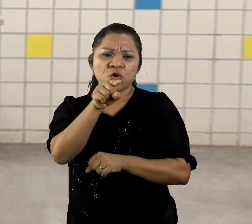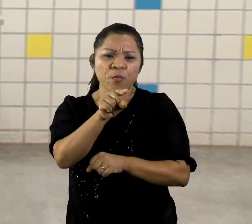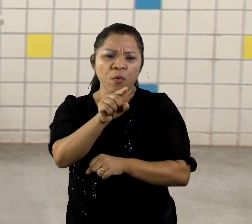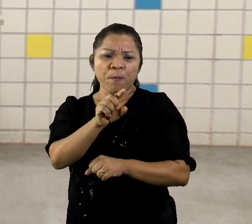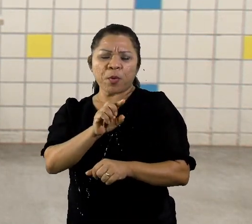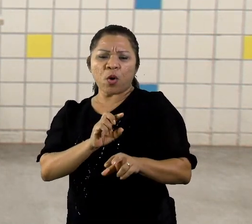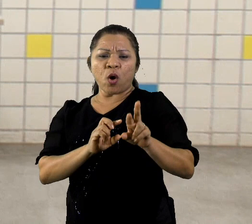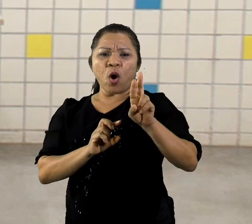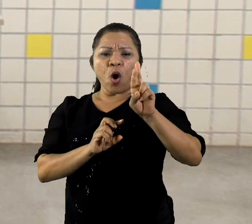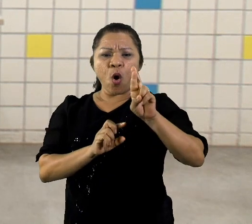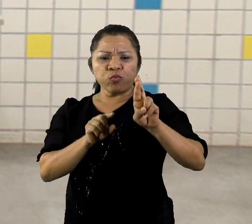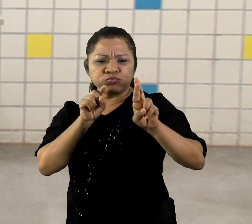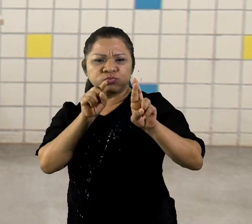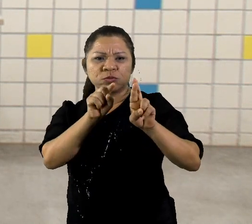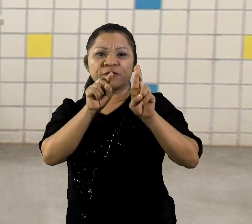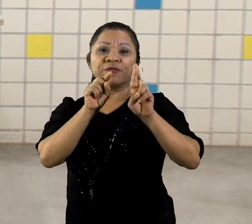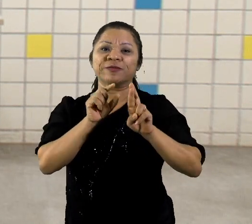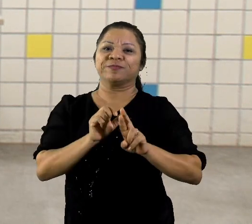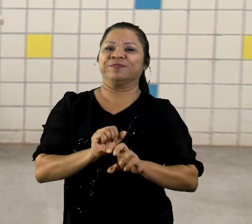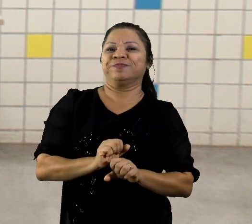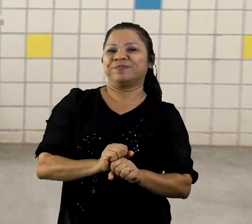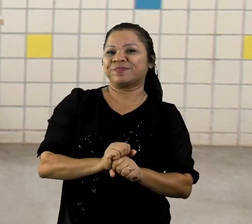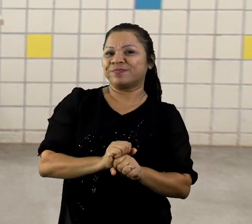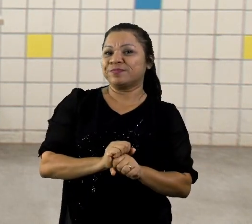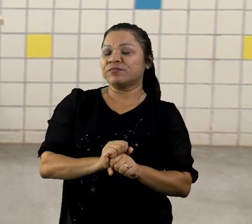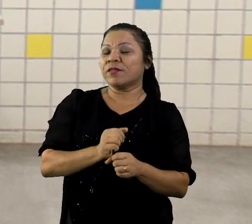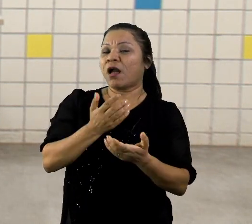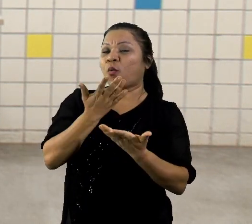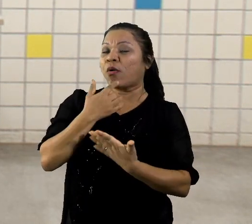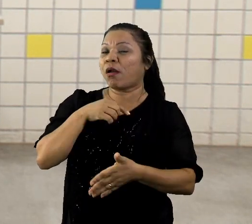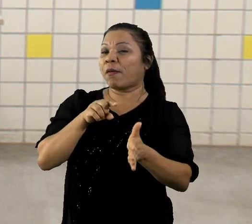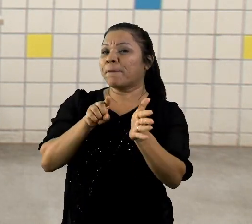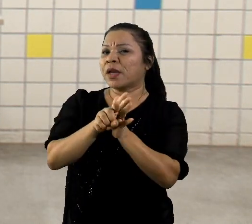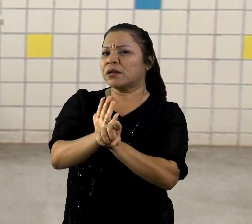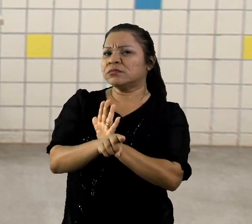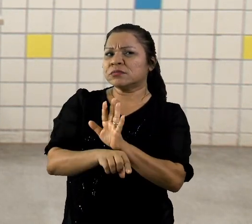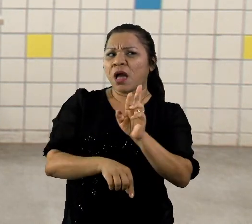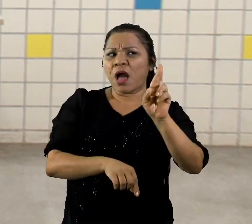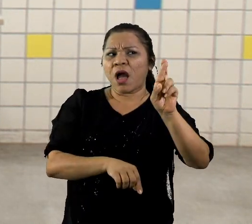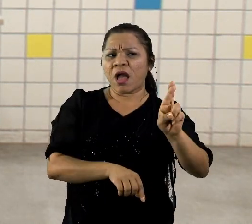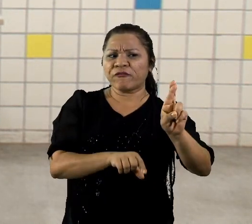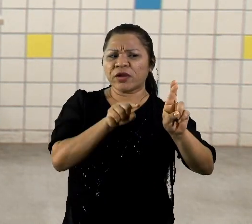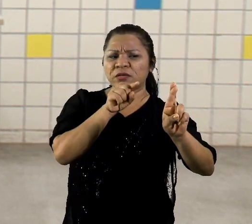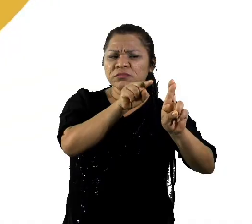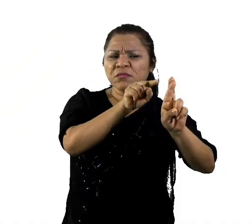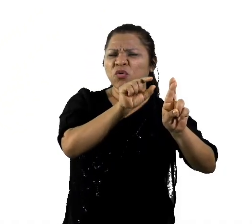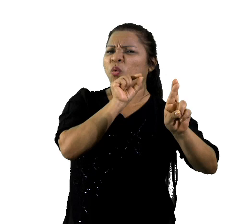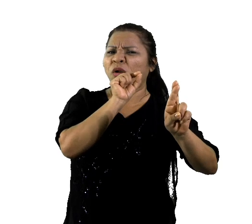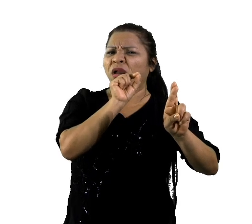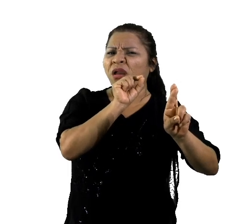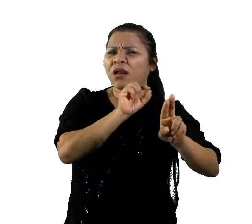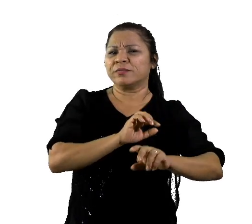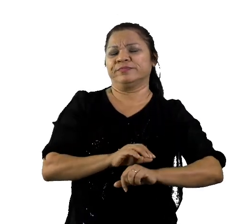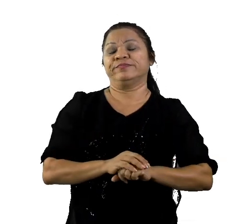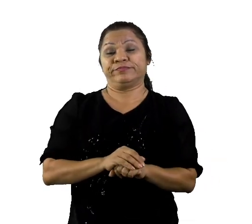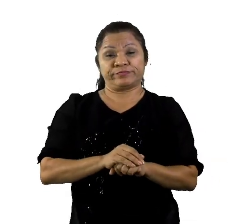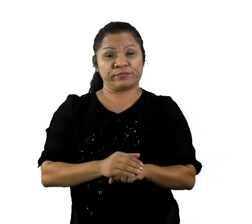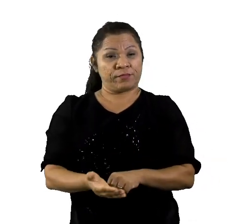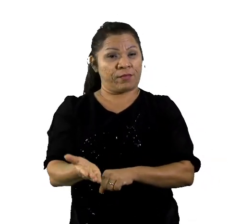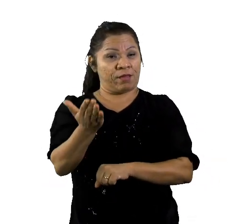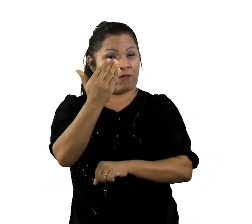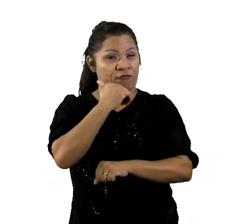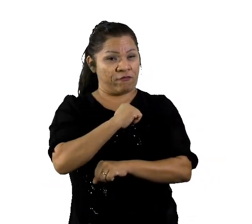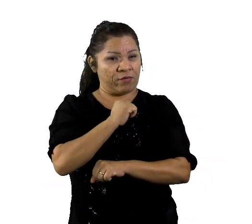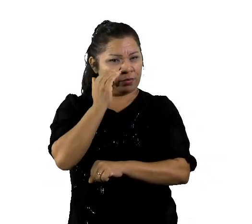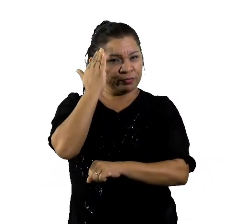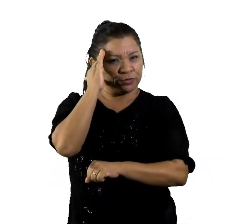casa pode estar pensando, né? Ou querendo me perguntar, o que é ponto de referência, professora? Para isso, vamos entender